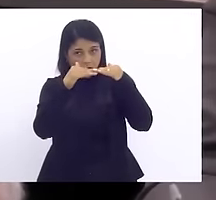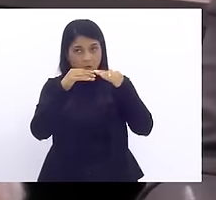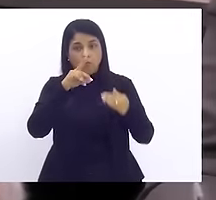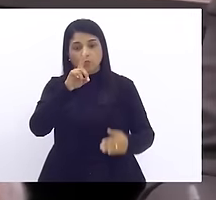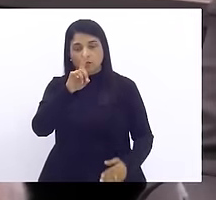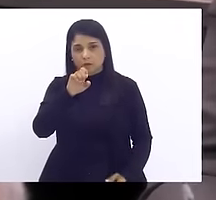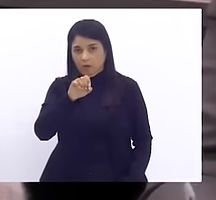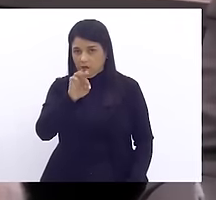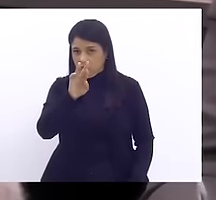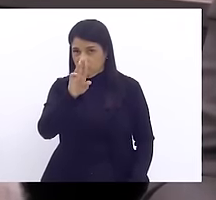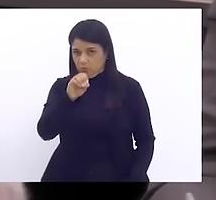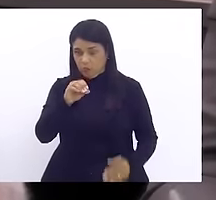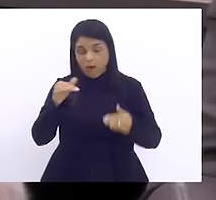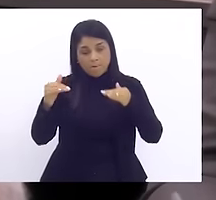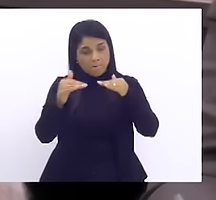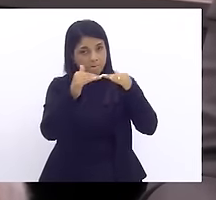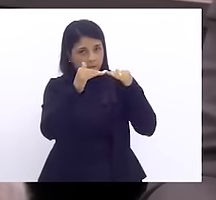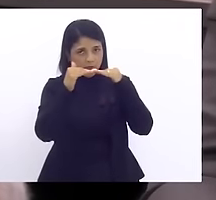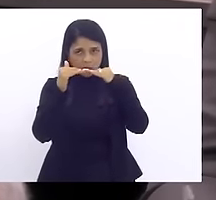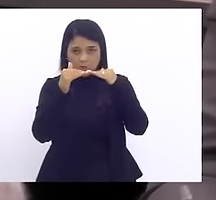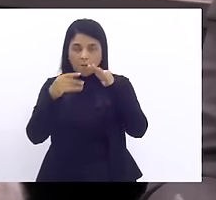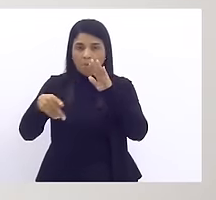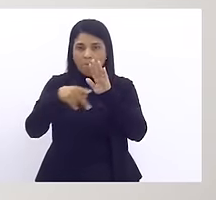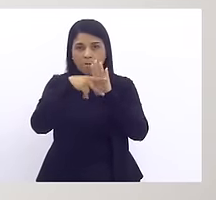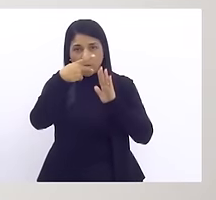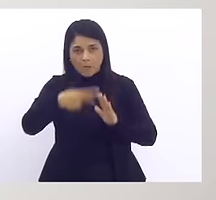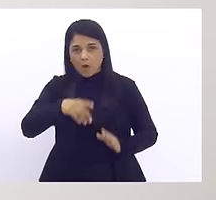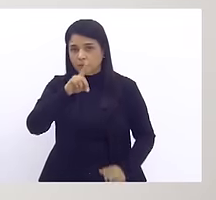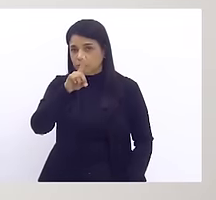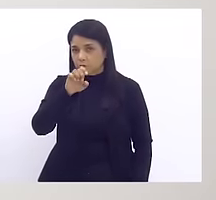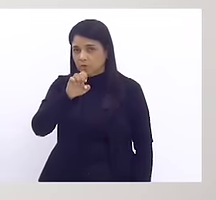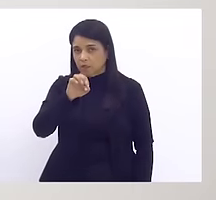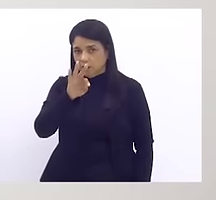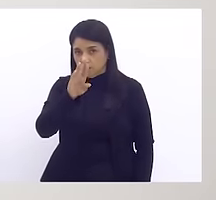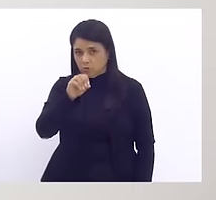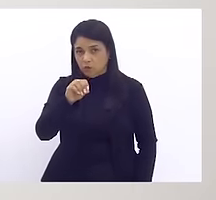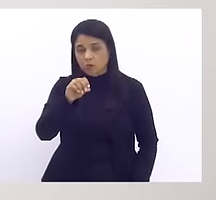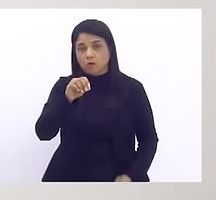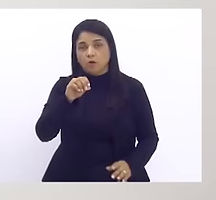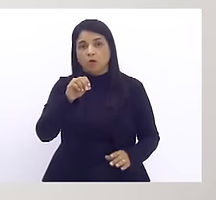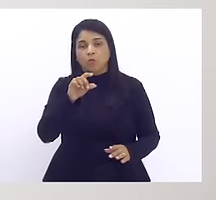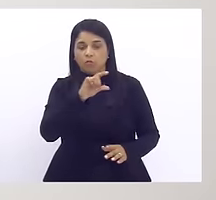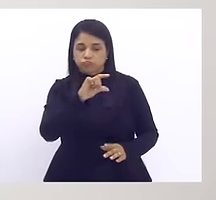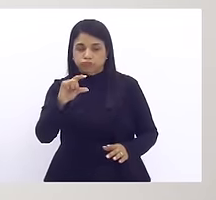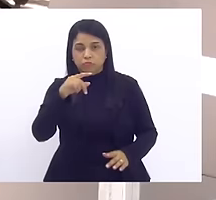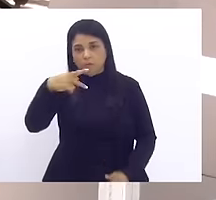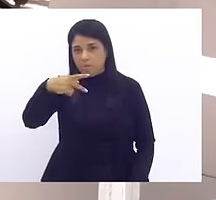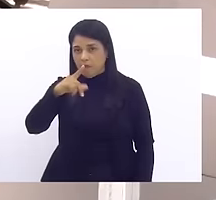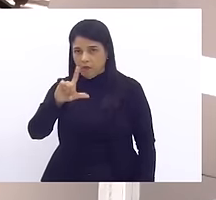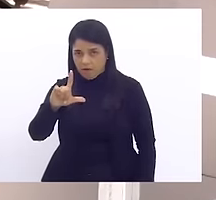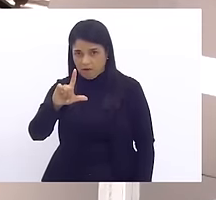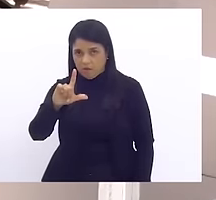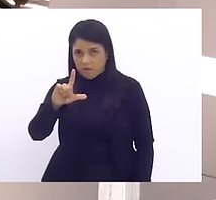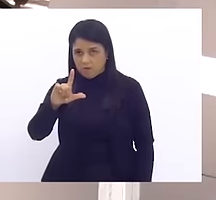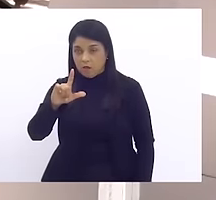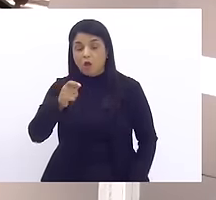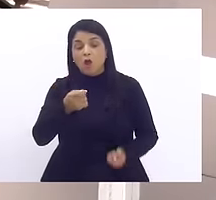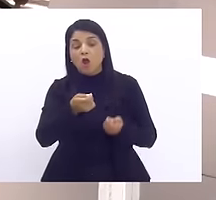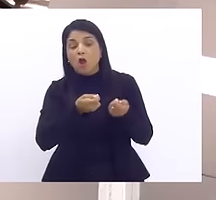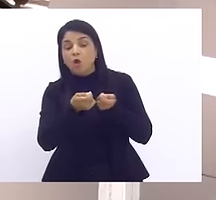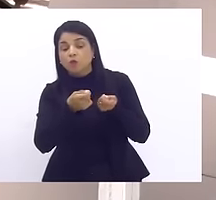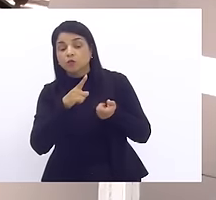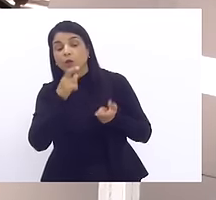o lacre o lacre padronizado pelo dentro com as iniciais da pele operado pela pele disso